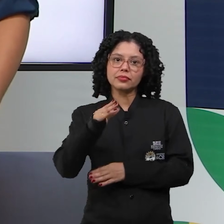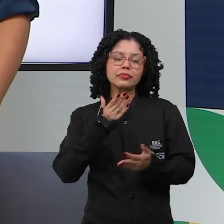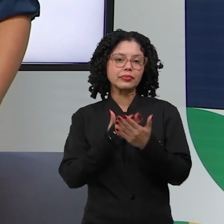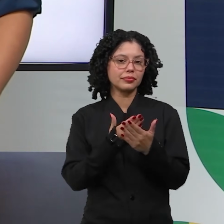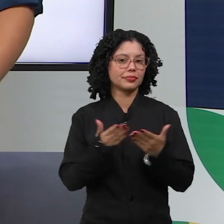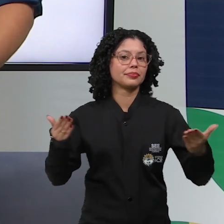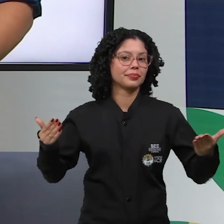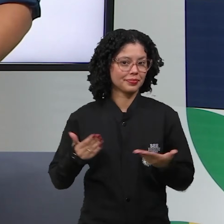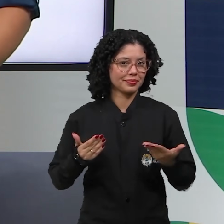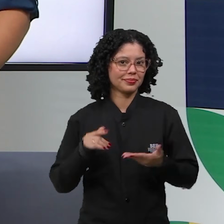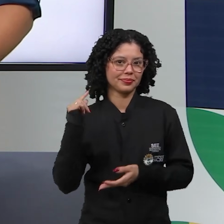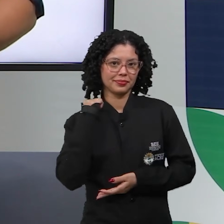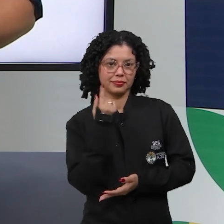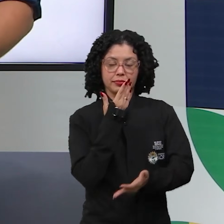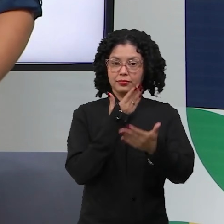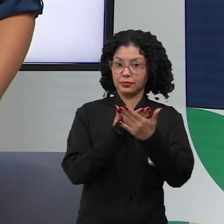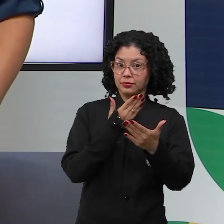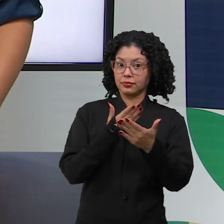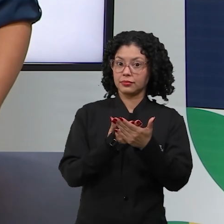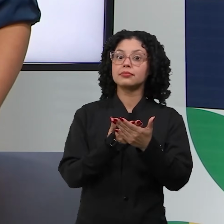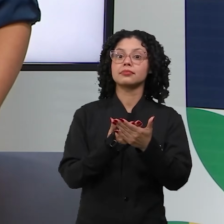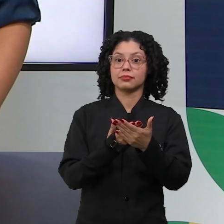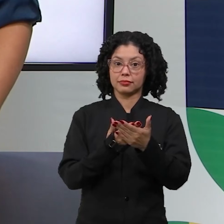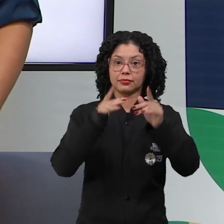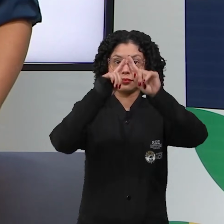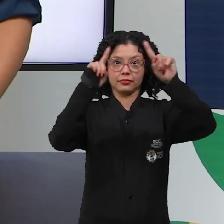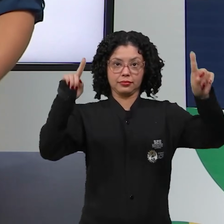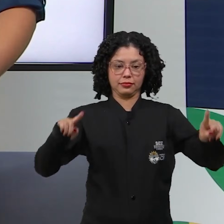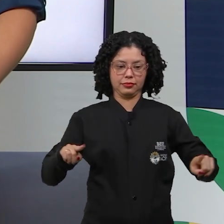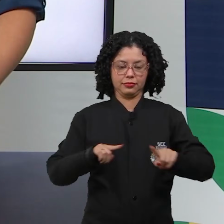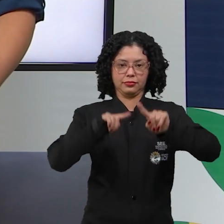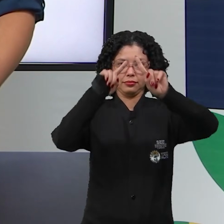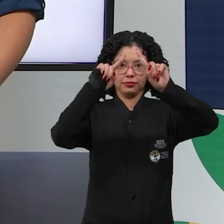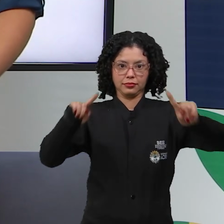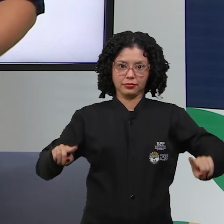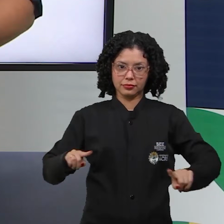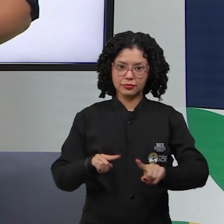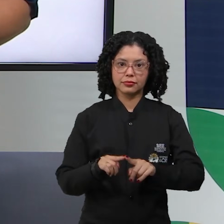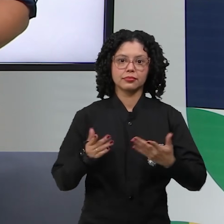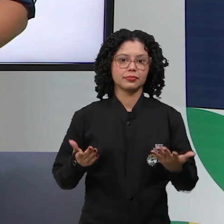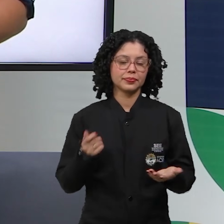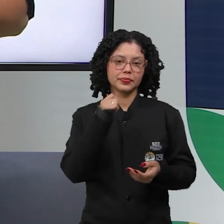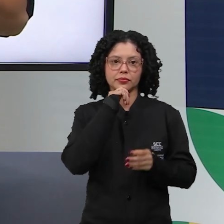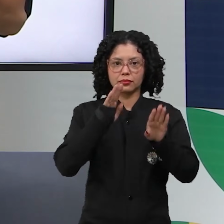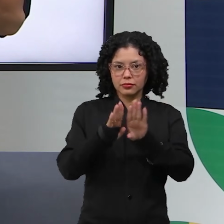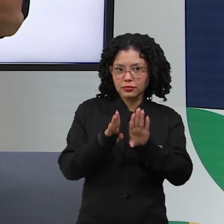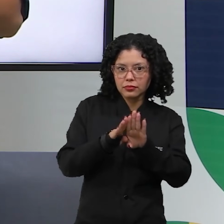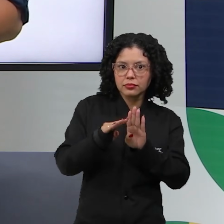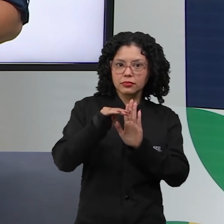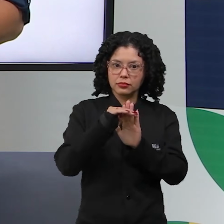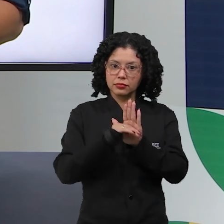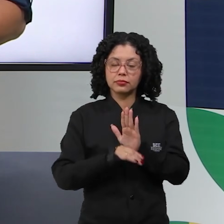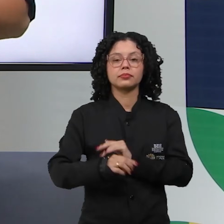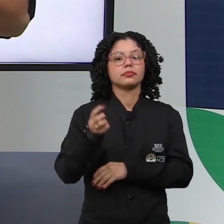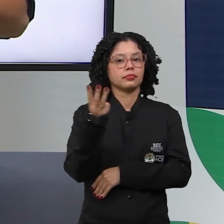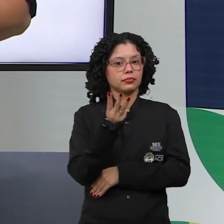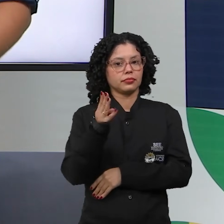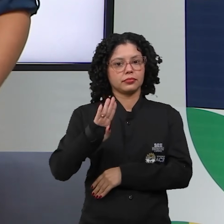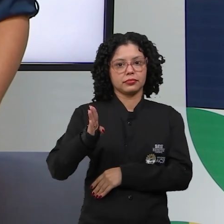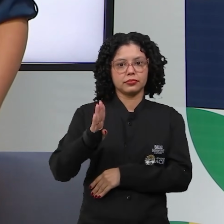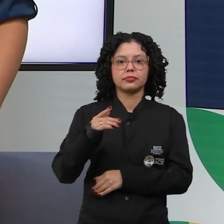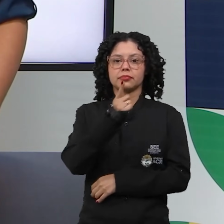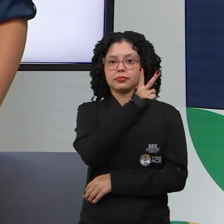de hoje estudaremos sobre figuras geométricas. Essa aula é uma aula do terceiro bimestre